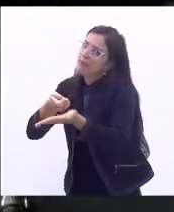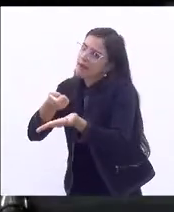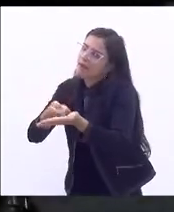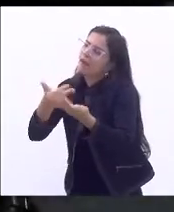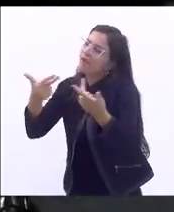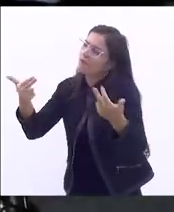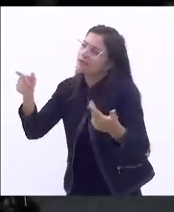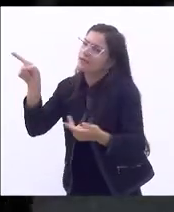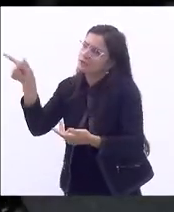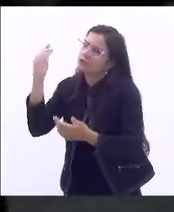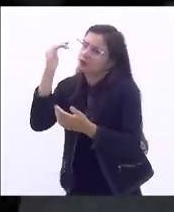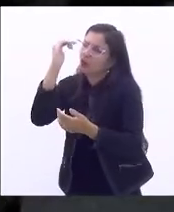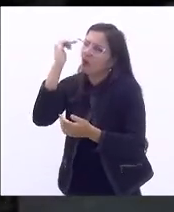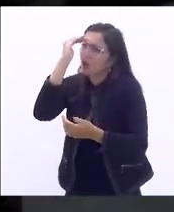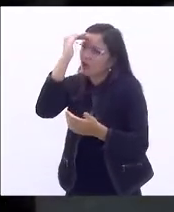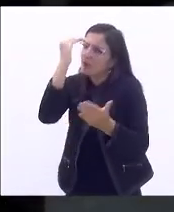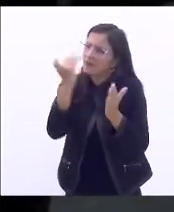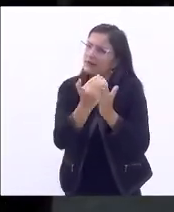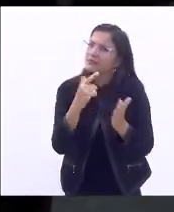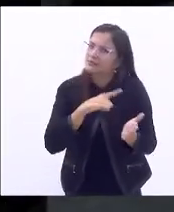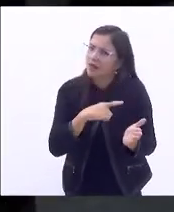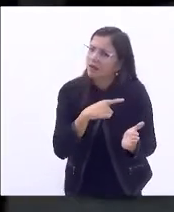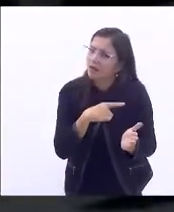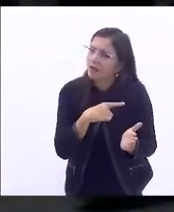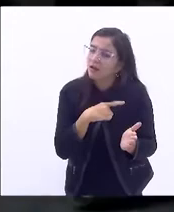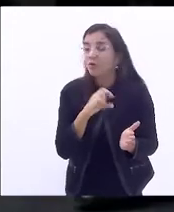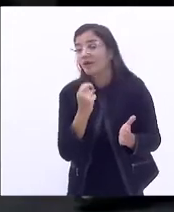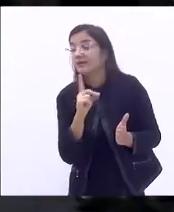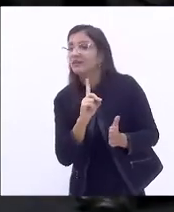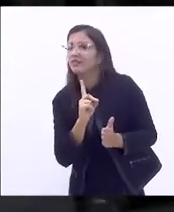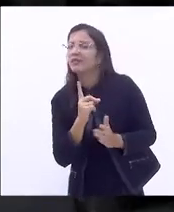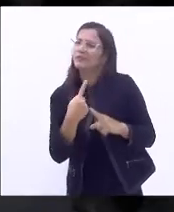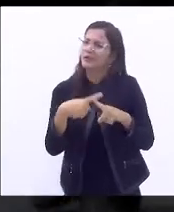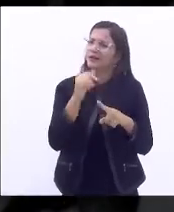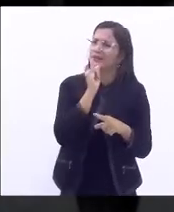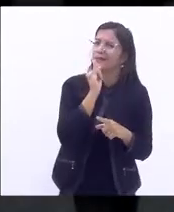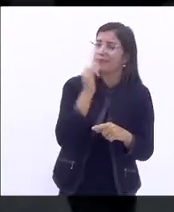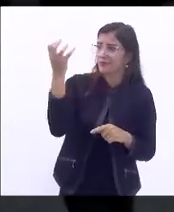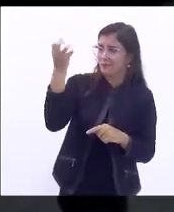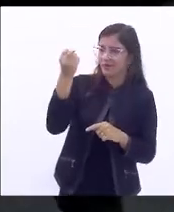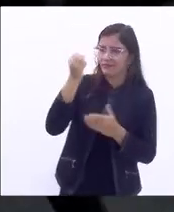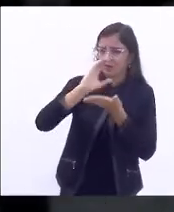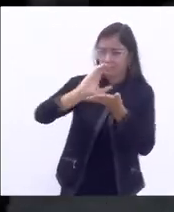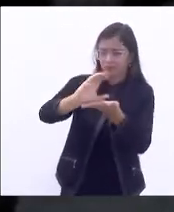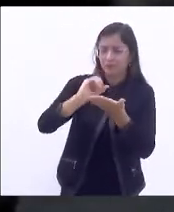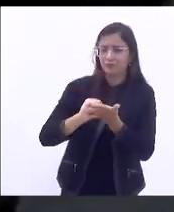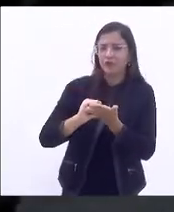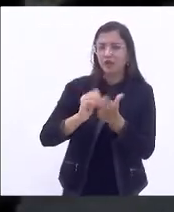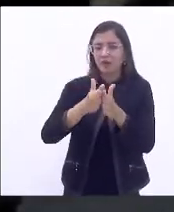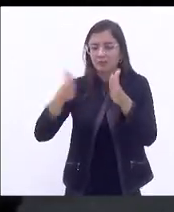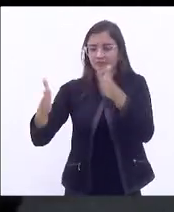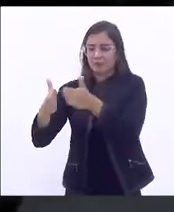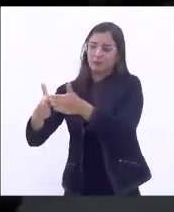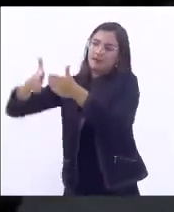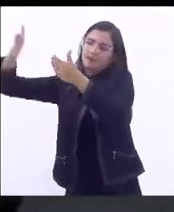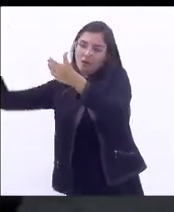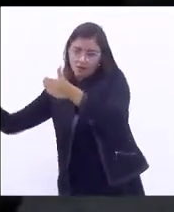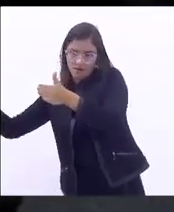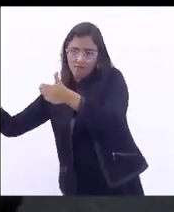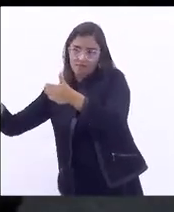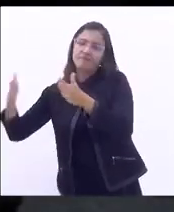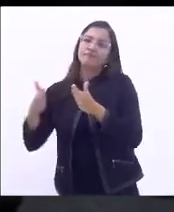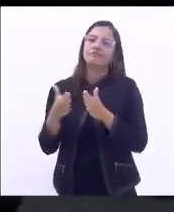cumpridas? Quer dizer, você prorrogar um benefício, independente do cumprimento das condições,